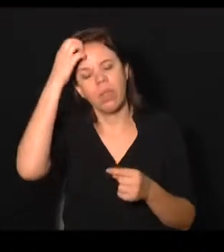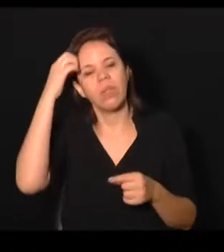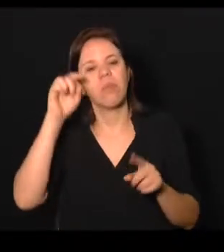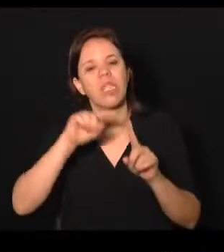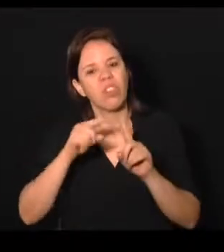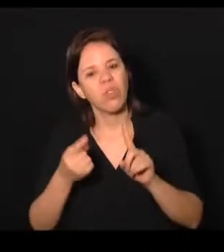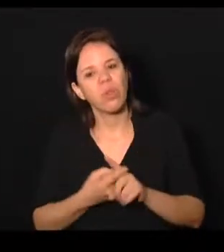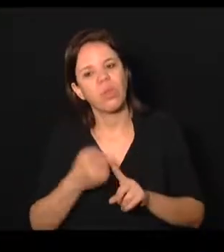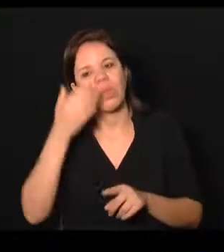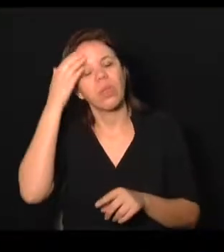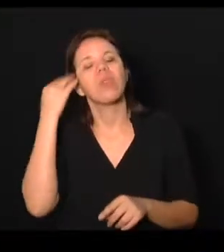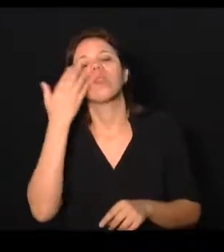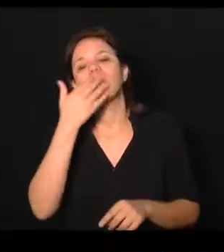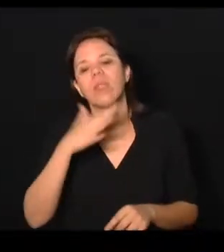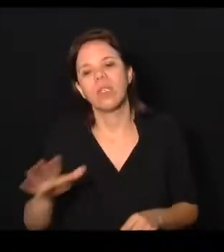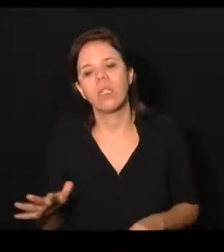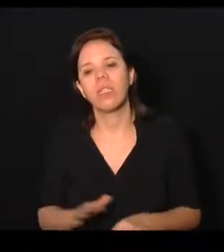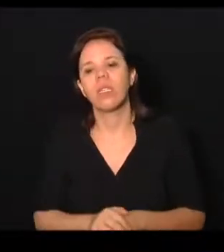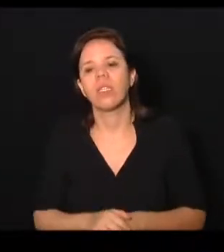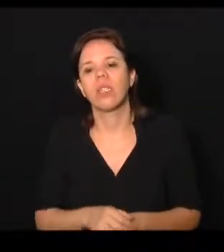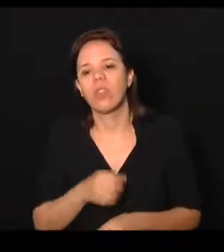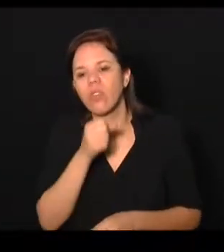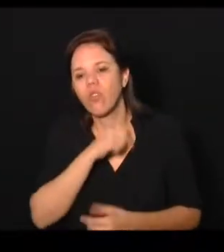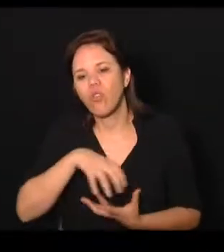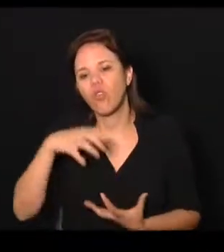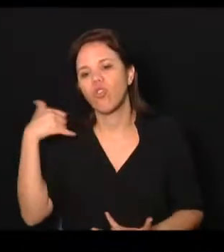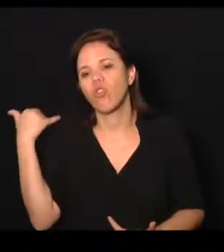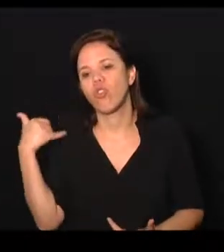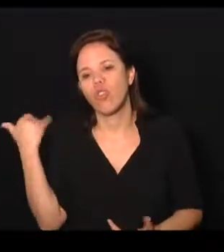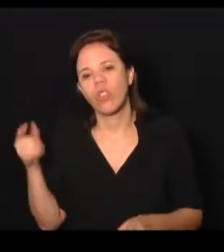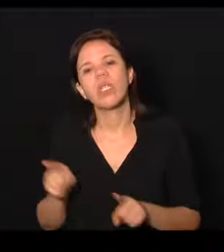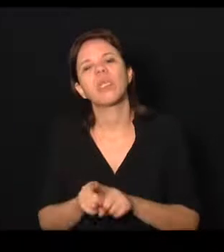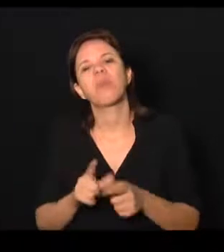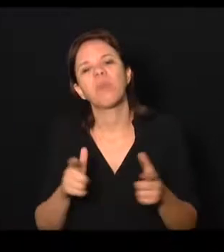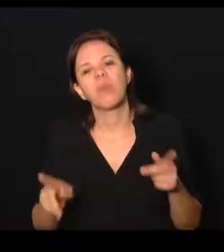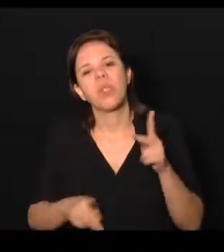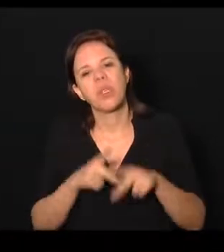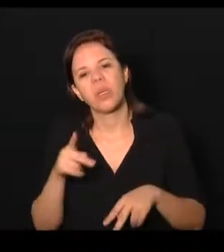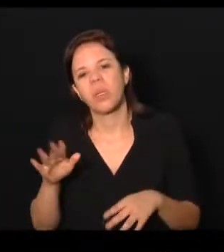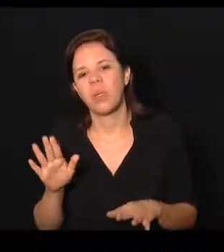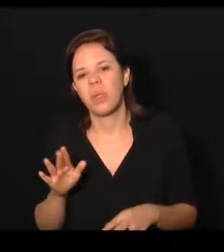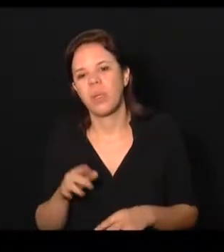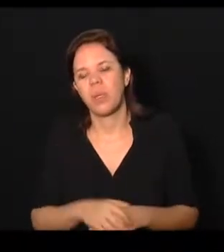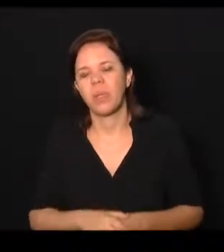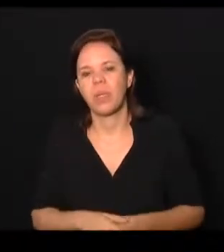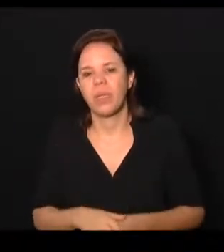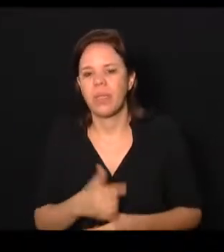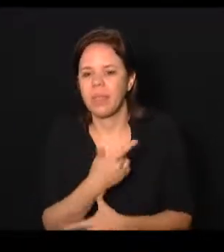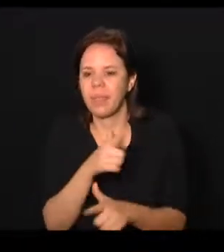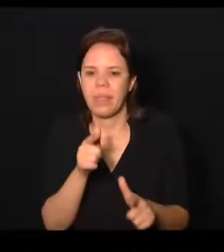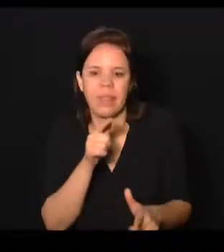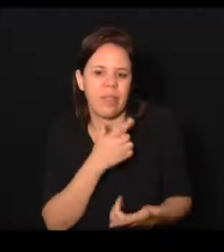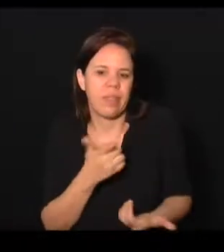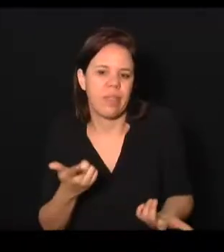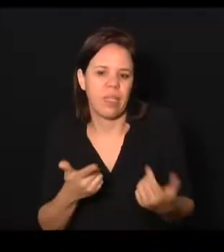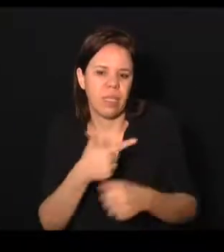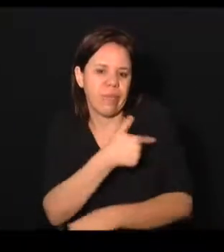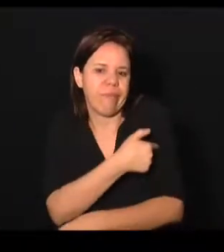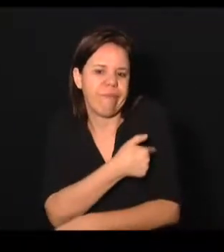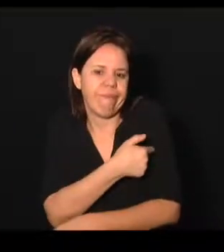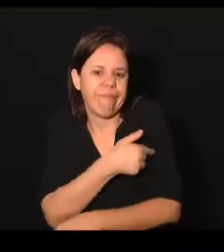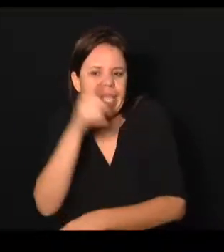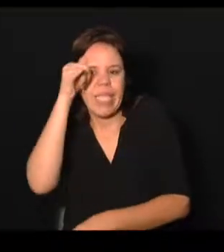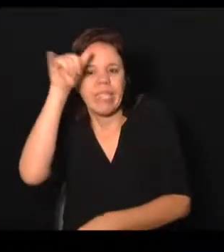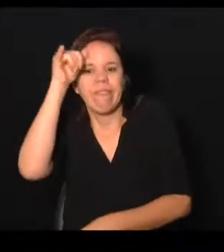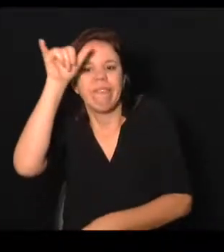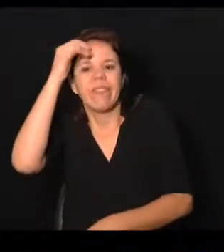gestantes, quando atinge crianças, quando atinge idosos, populações ainda mais vulneráveis. A gente ainda não tem nenhum tipo de vacina